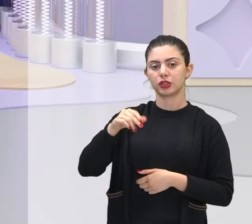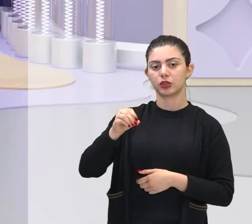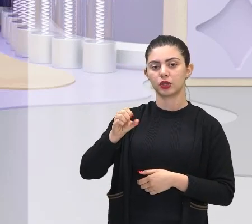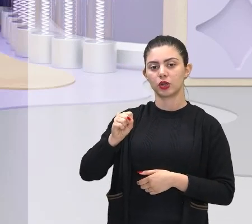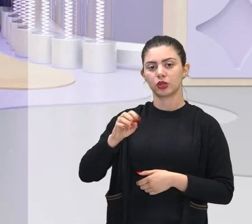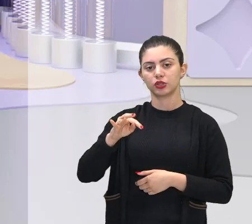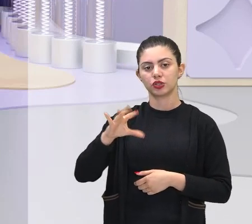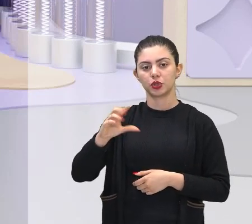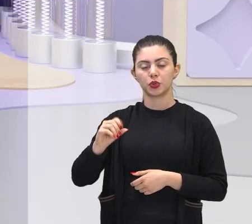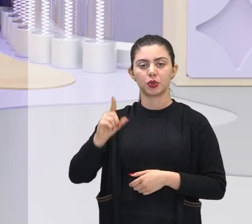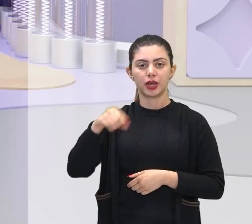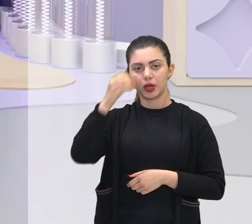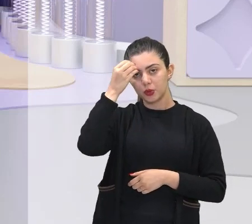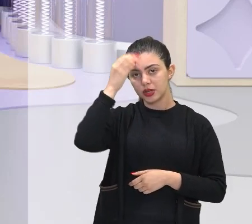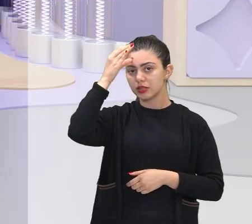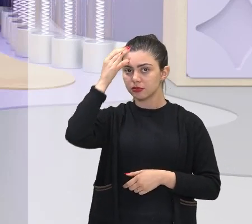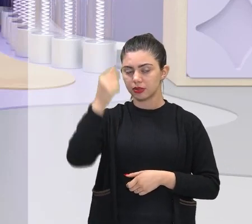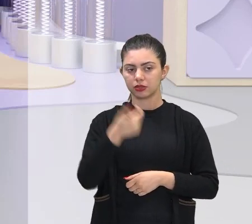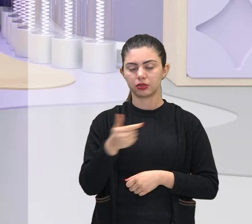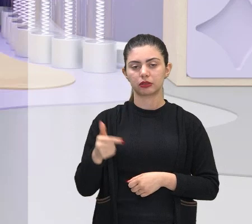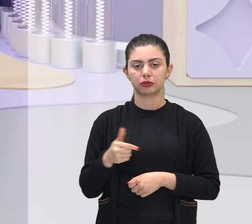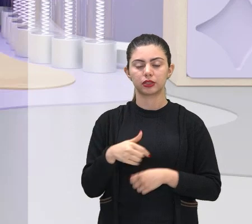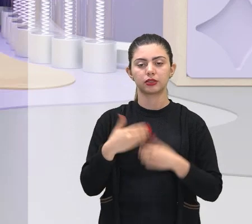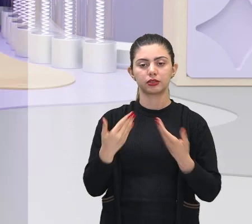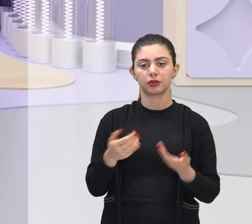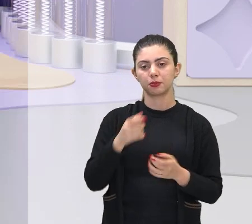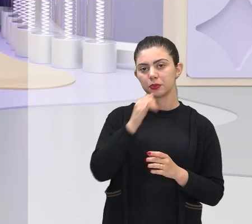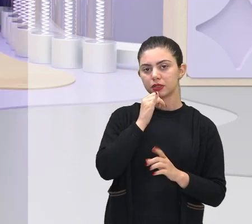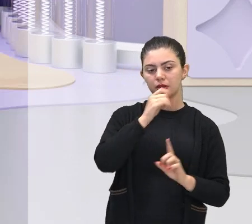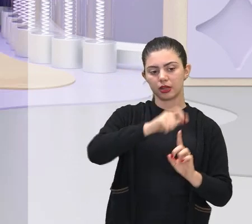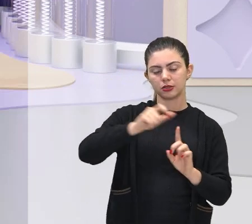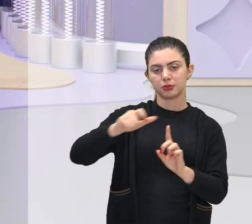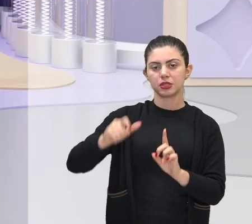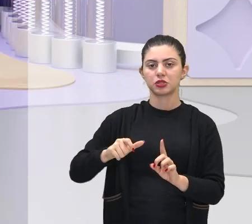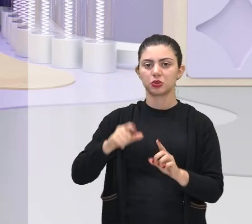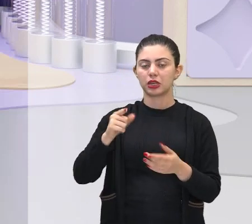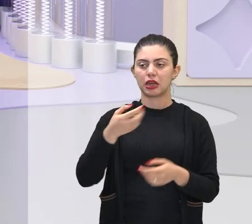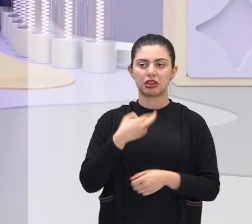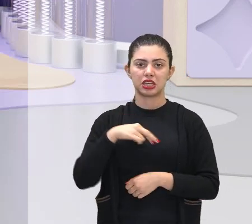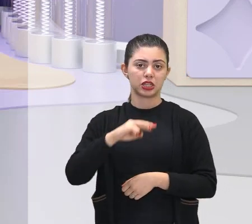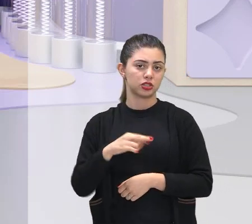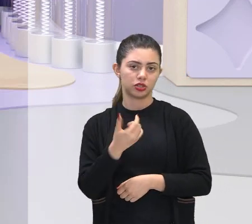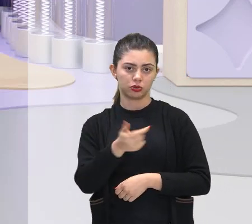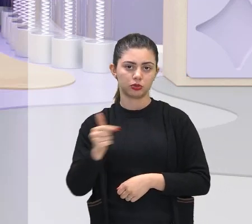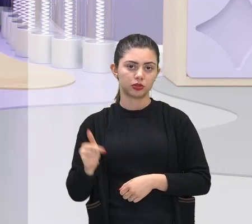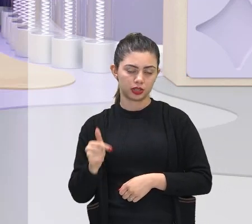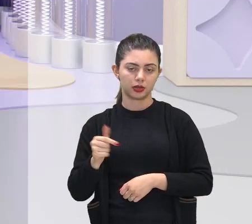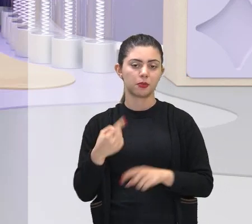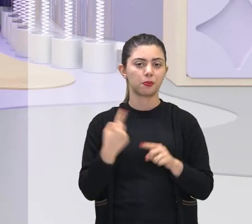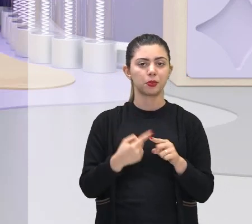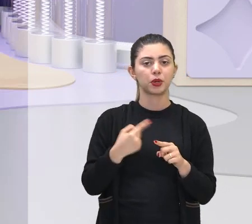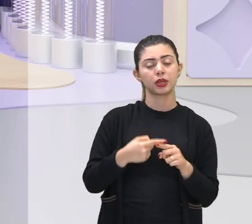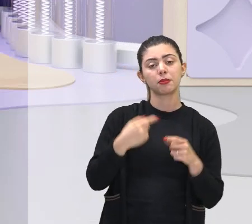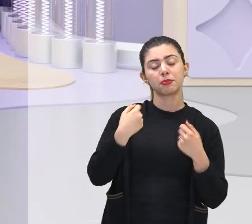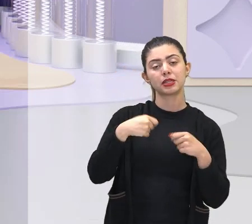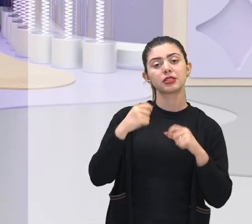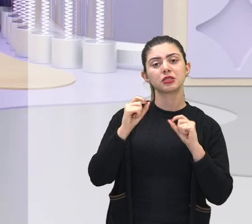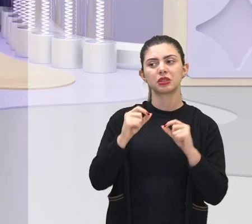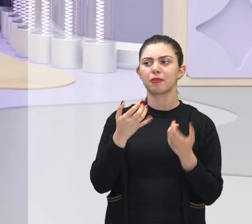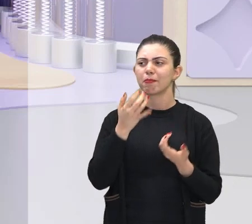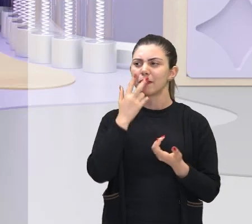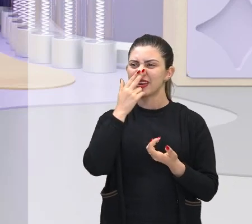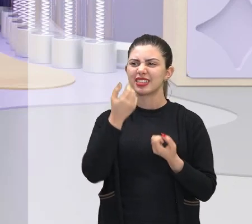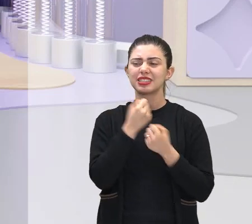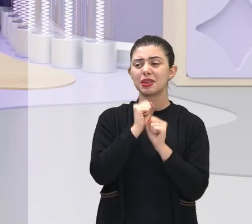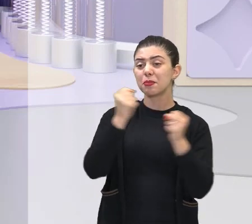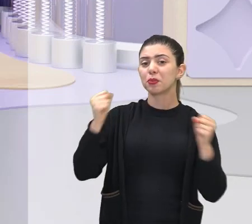essencialmente sem conhecimento. Ou seja, o agnóstico é aquele que não segue nenhuma doutrina, porque para ele é